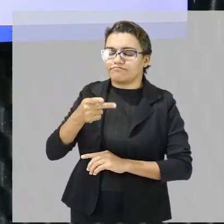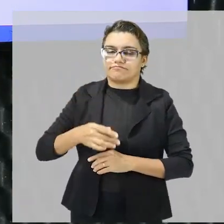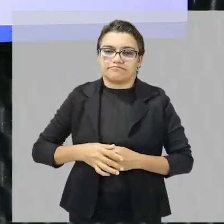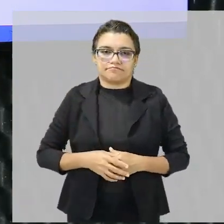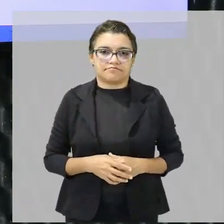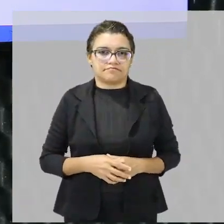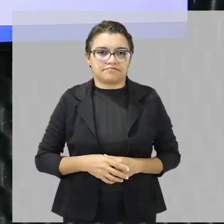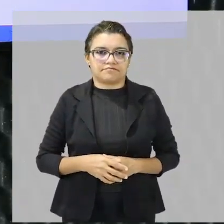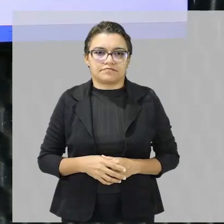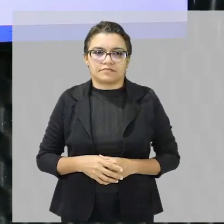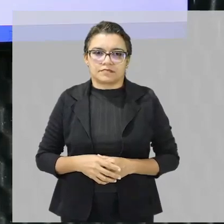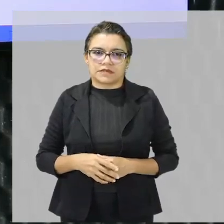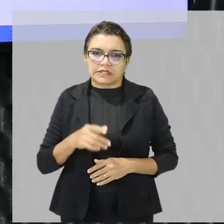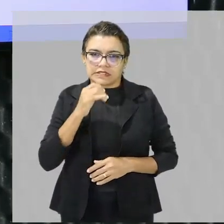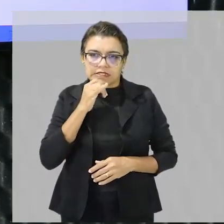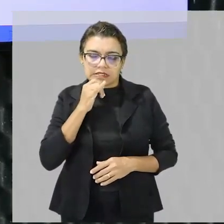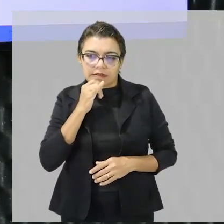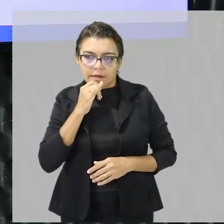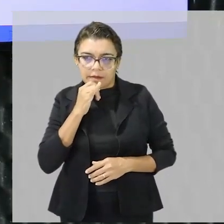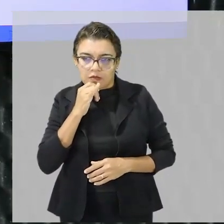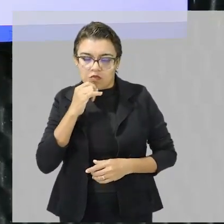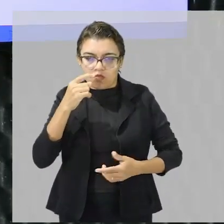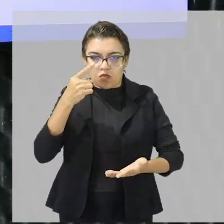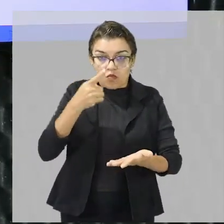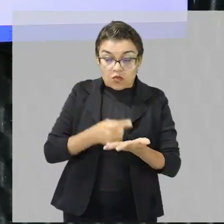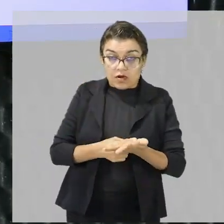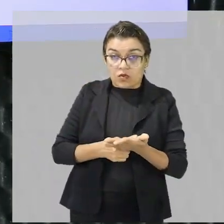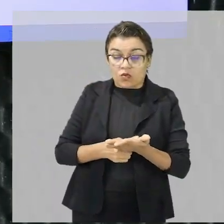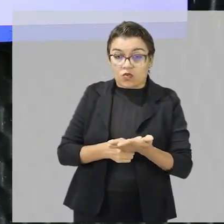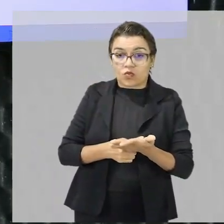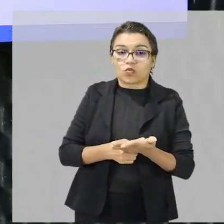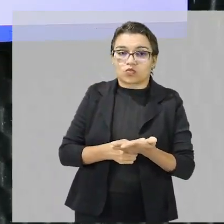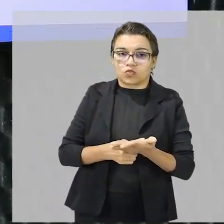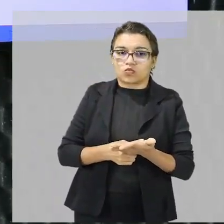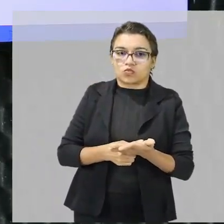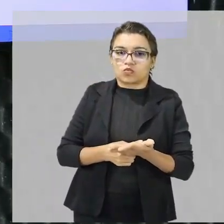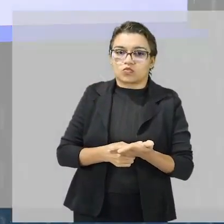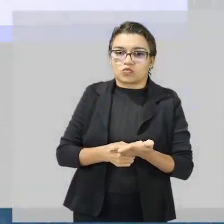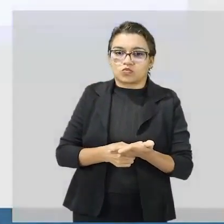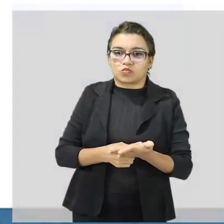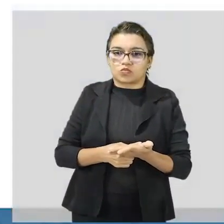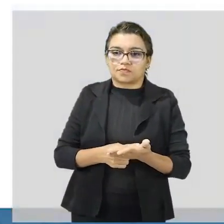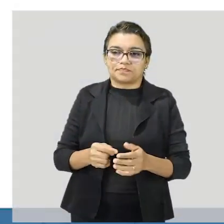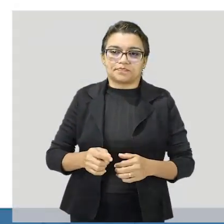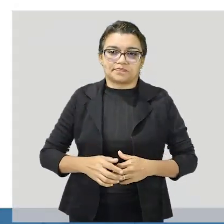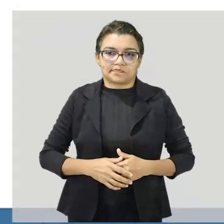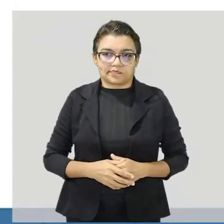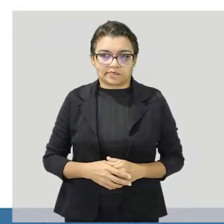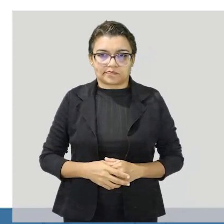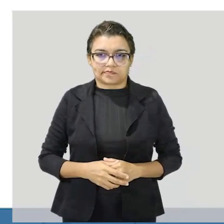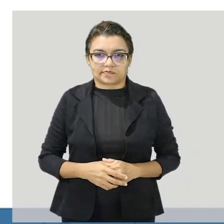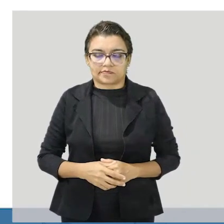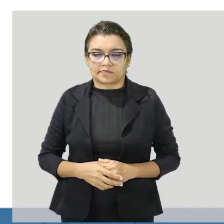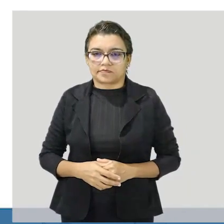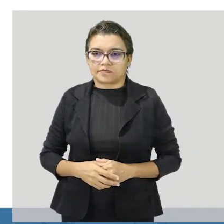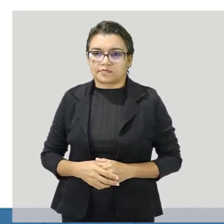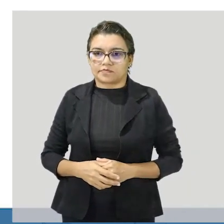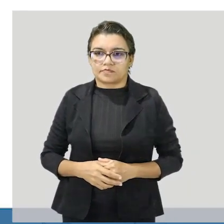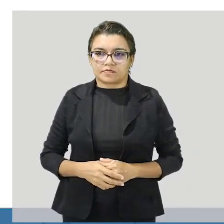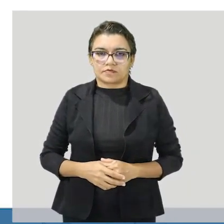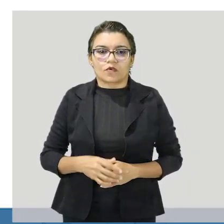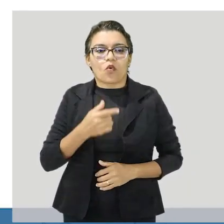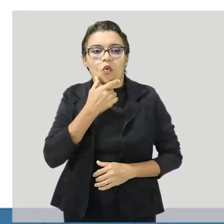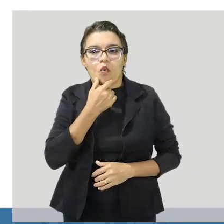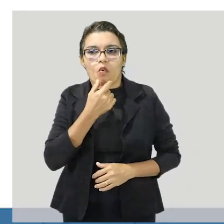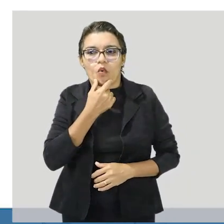um acordo, consenso quanto à validade dessa norma. O grande Habermas, um dos filósofos que eu